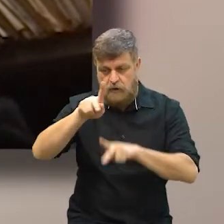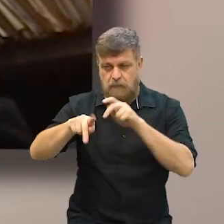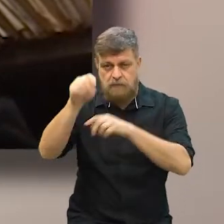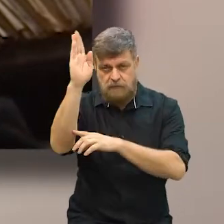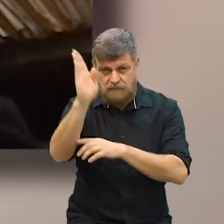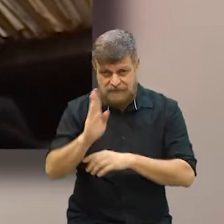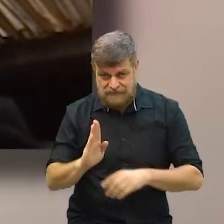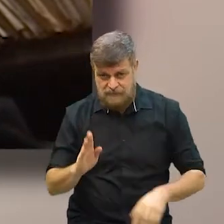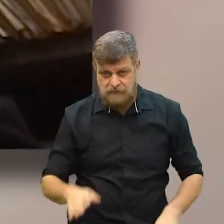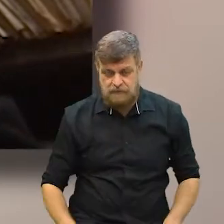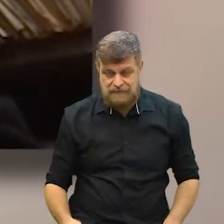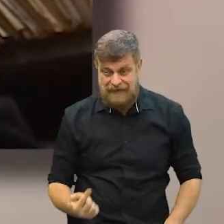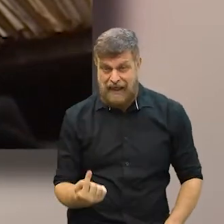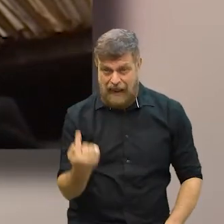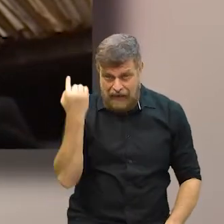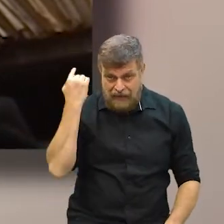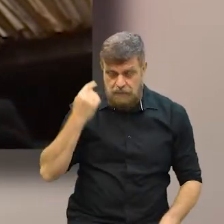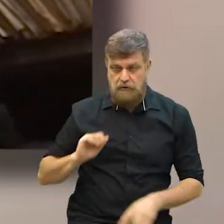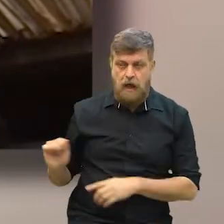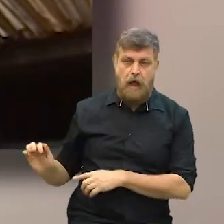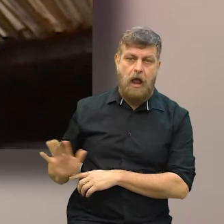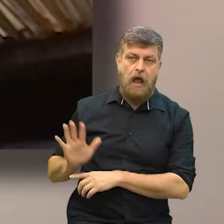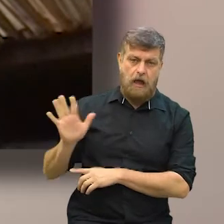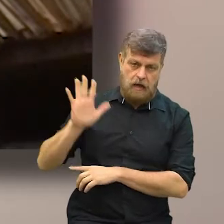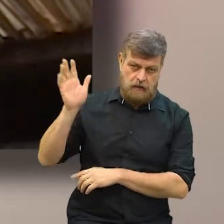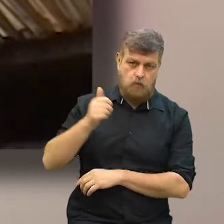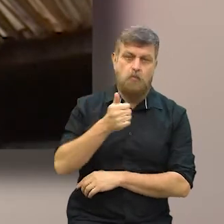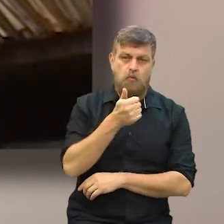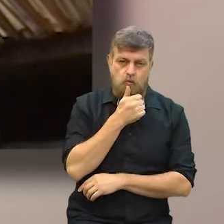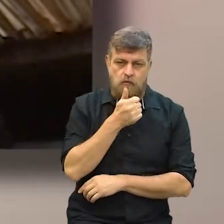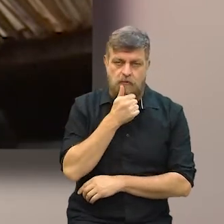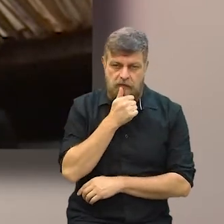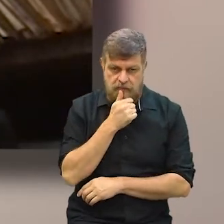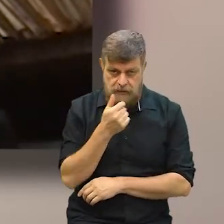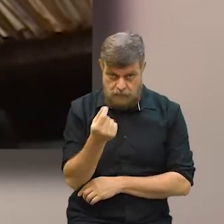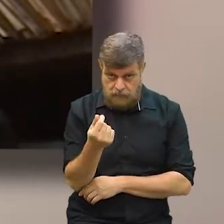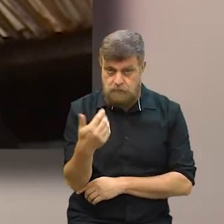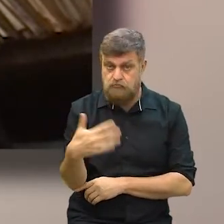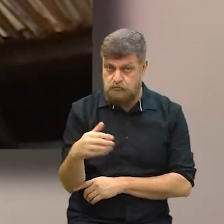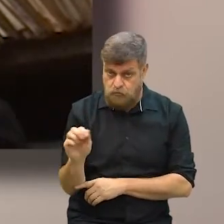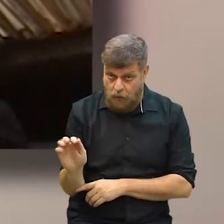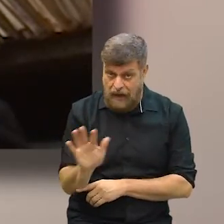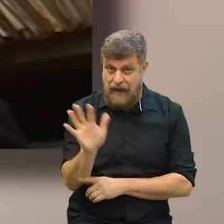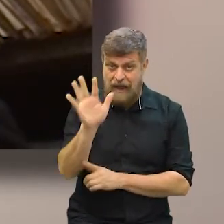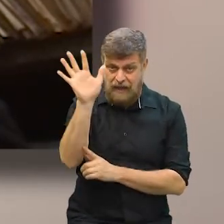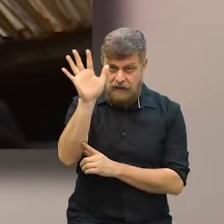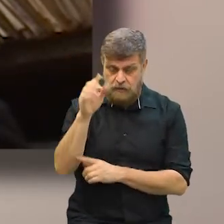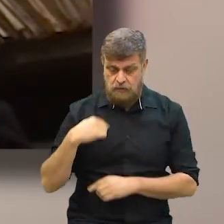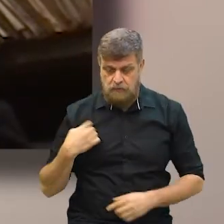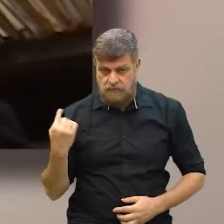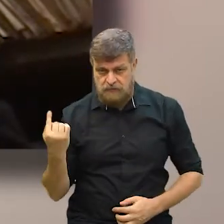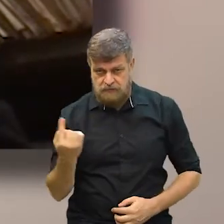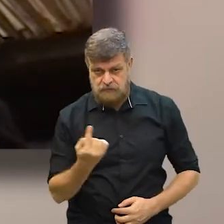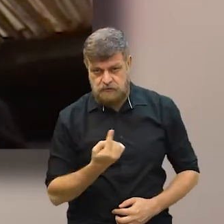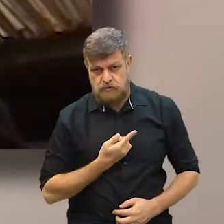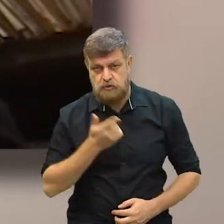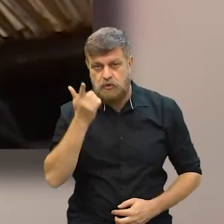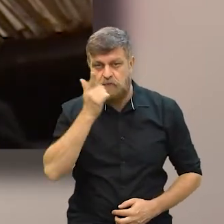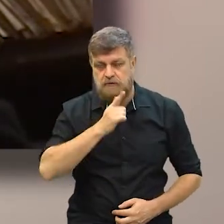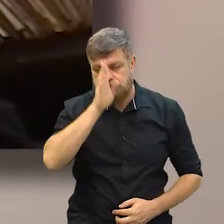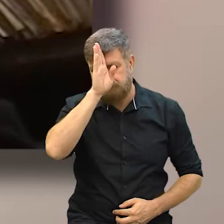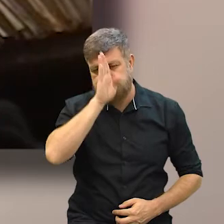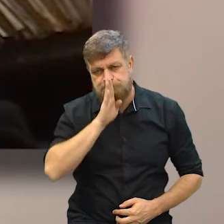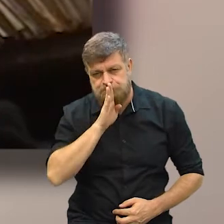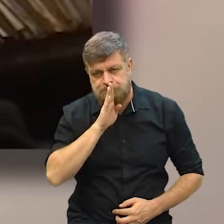um tratamento caro, ainda é uma medicação relativamente cara, mas quando